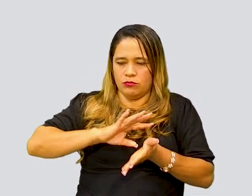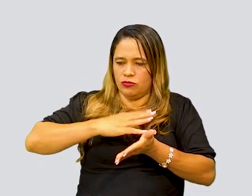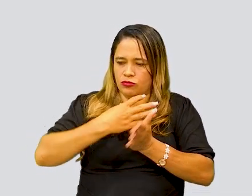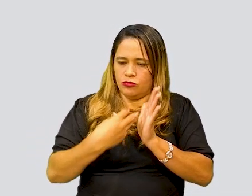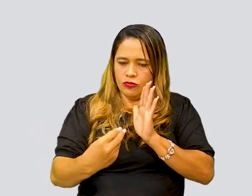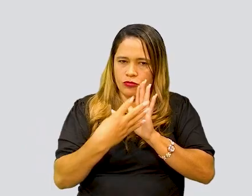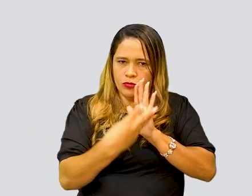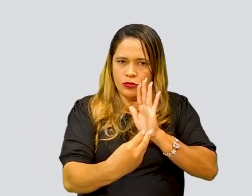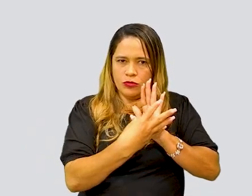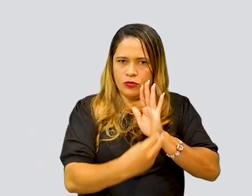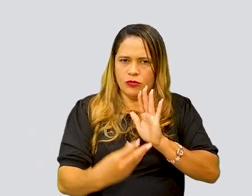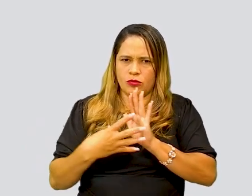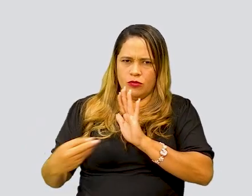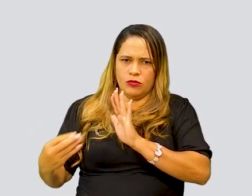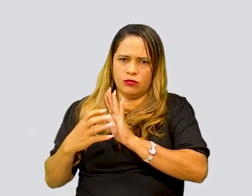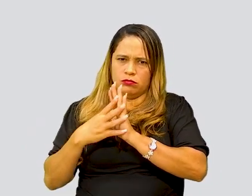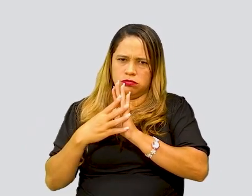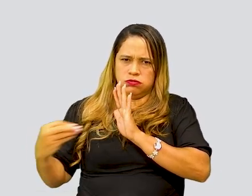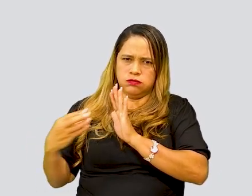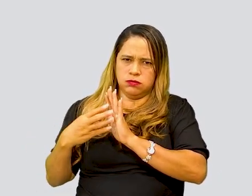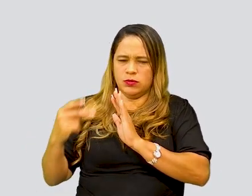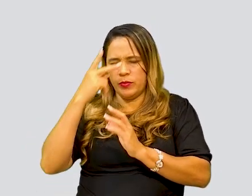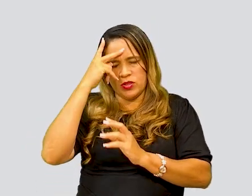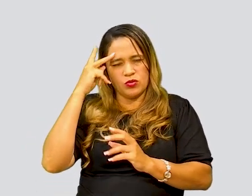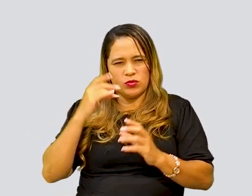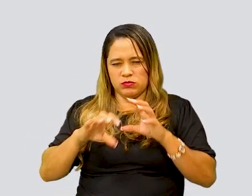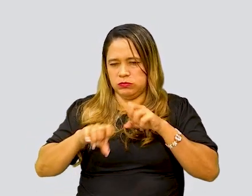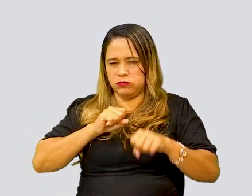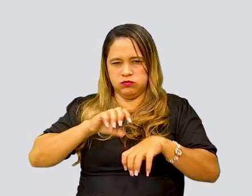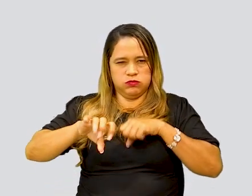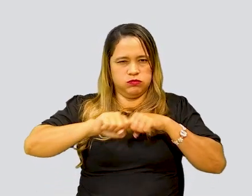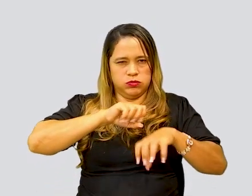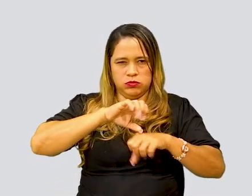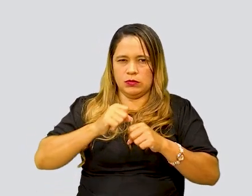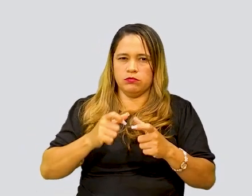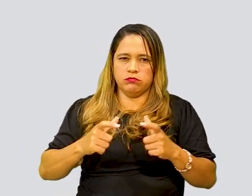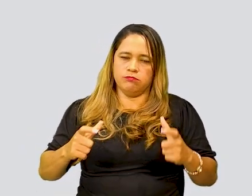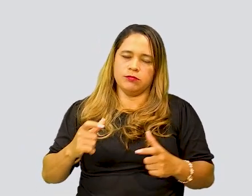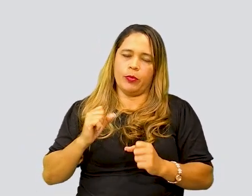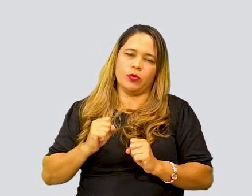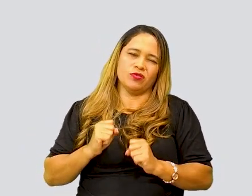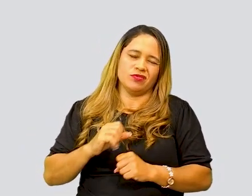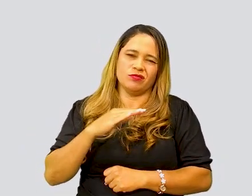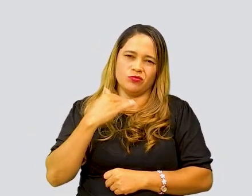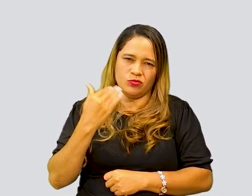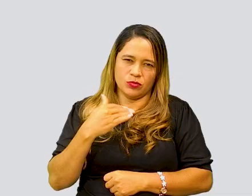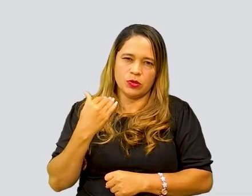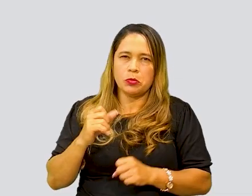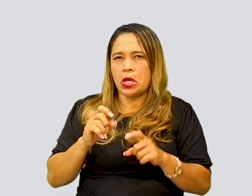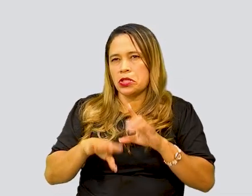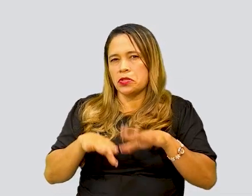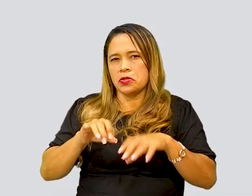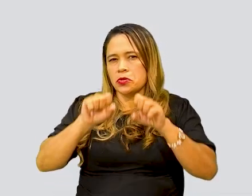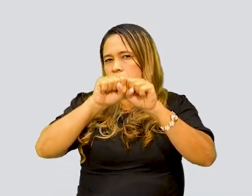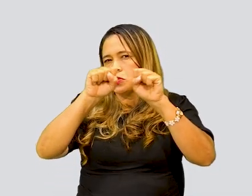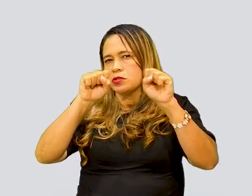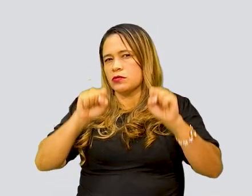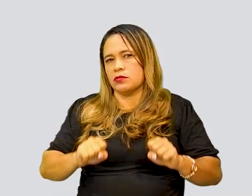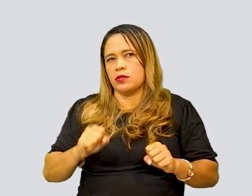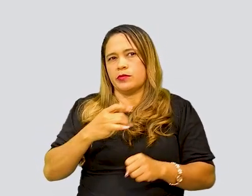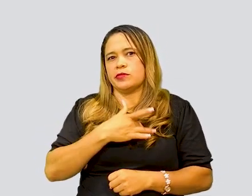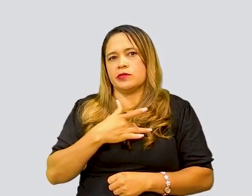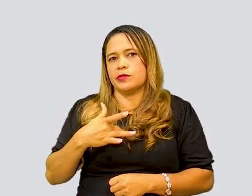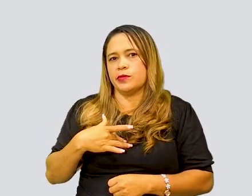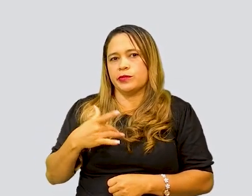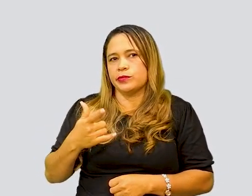até mesmo centenas de pessoas ao mesmo tempo, o que pode aumentar muito a chance de óbito. Às vezes os sistemas de saúde não conseguem